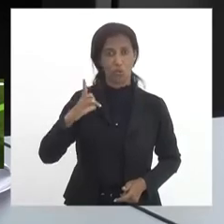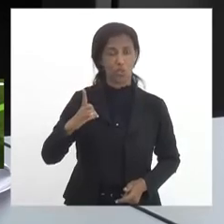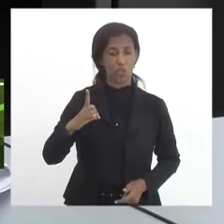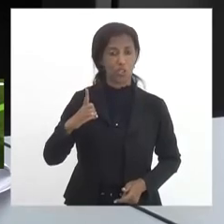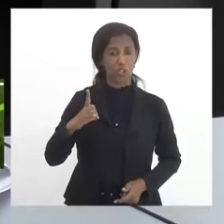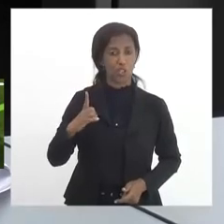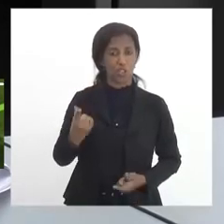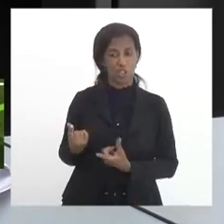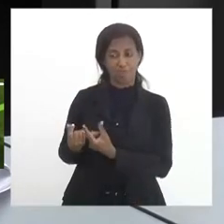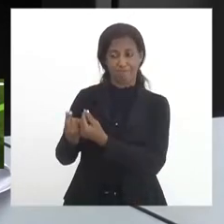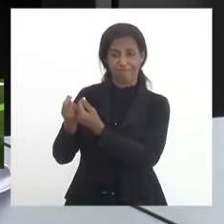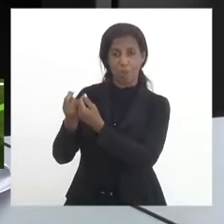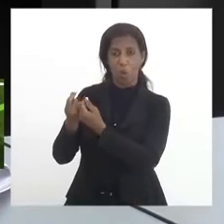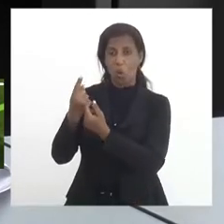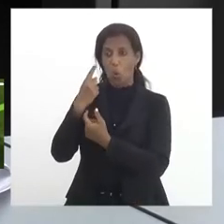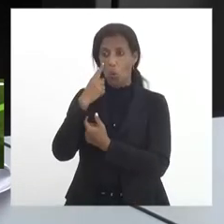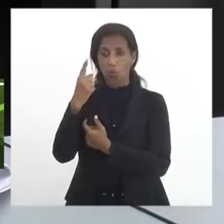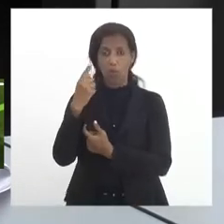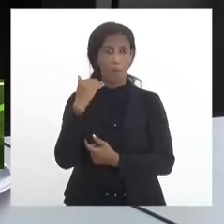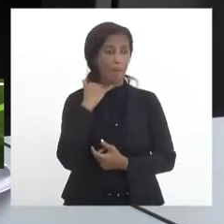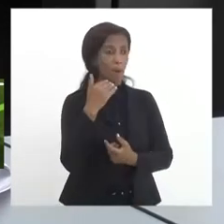dinheiro, quando foram ver, não tinha mais dinheiro na conta.